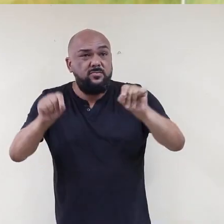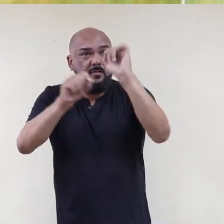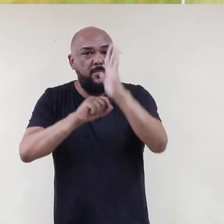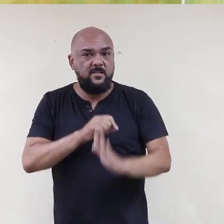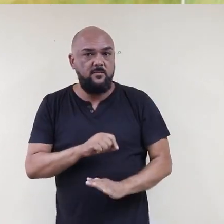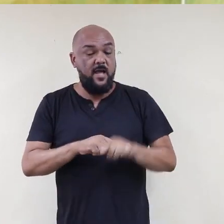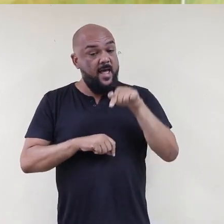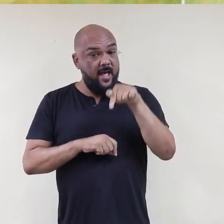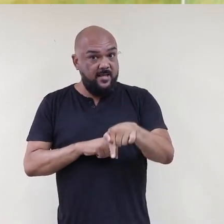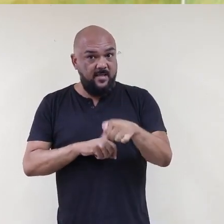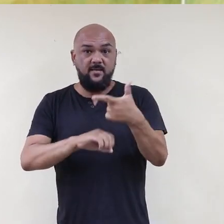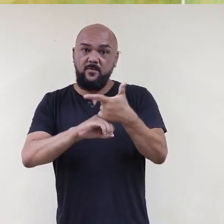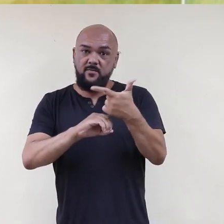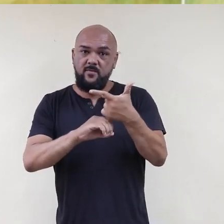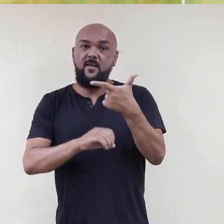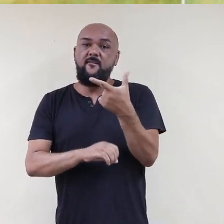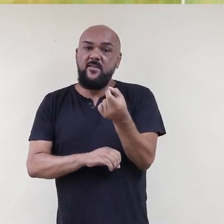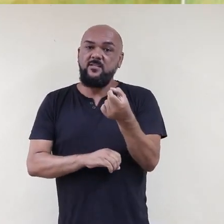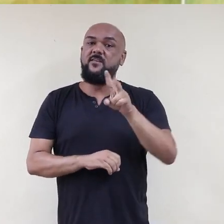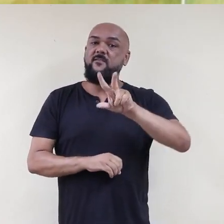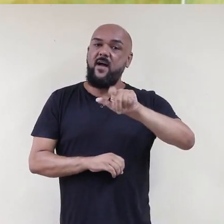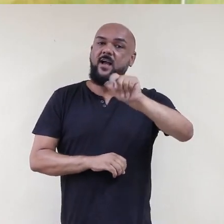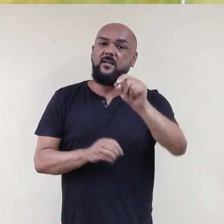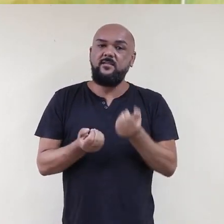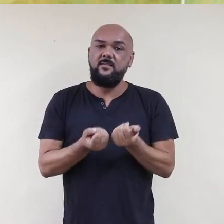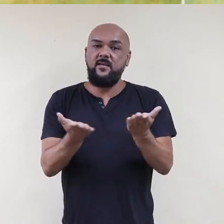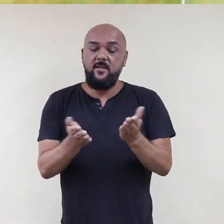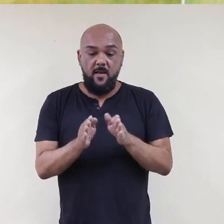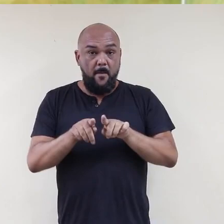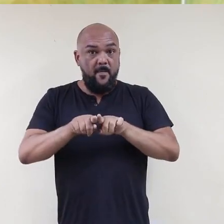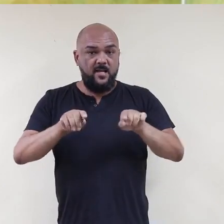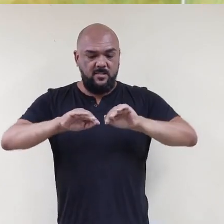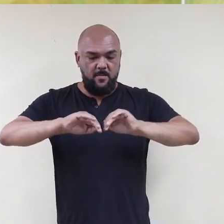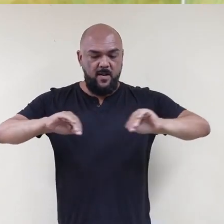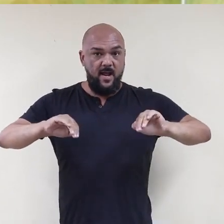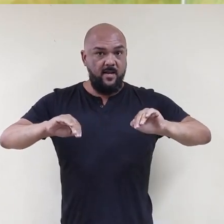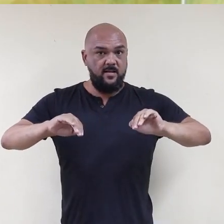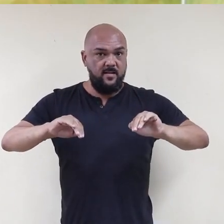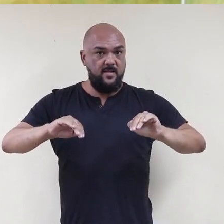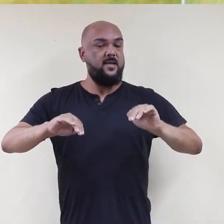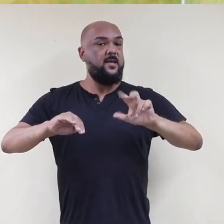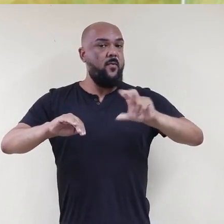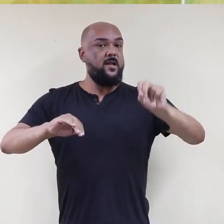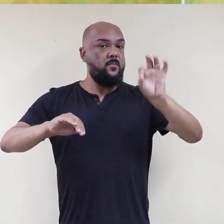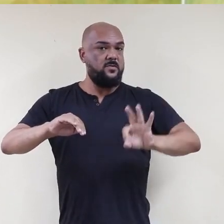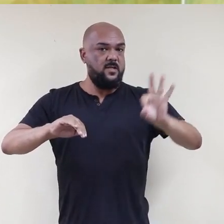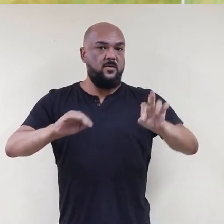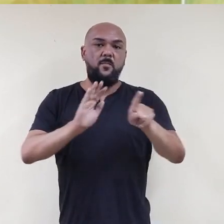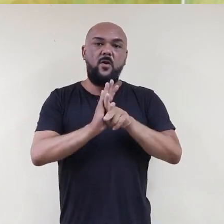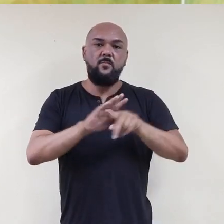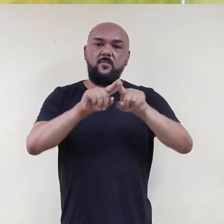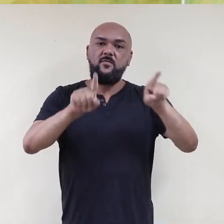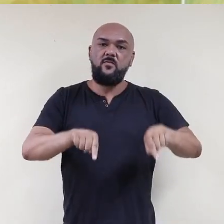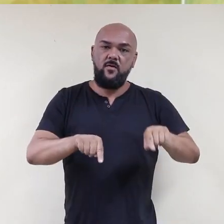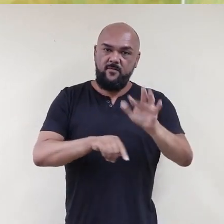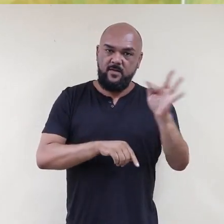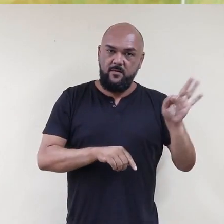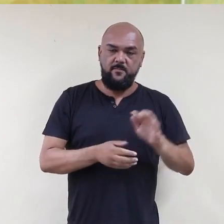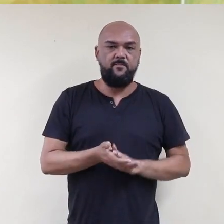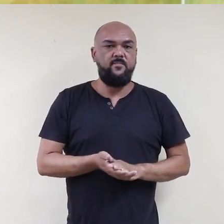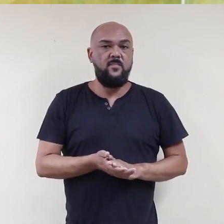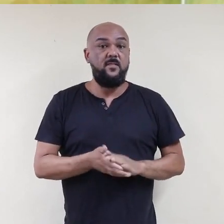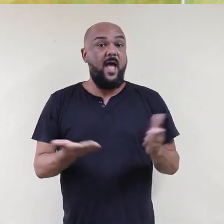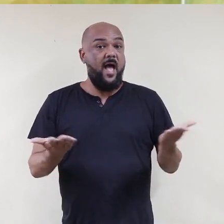vinte vagas serão oferecidas pelos 102 sendo metade reservada para servidores da rede federal agora o assunto é o